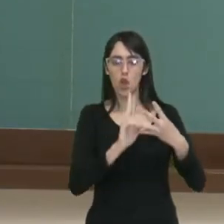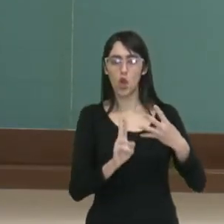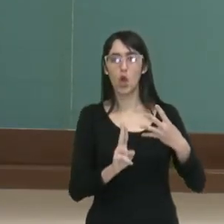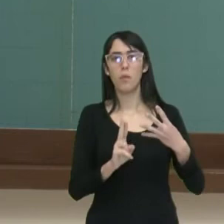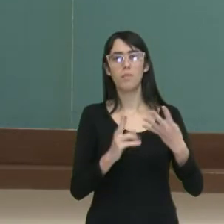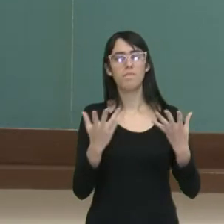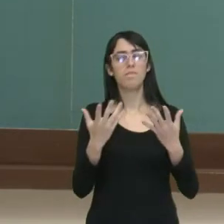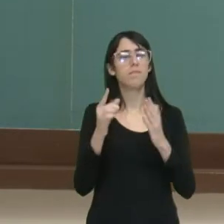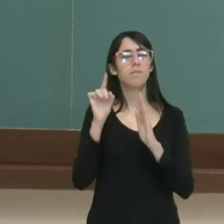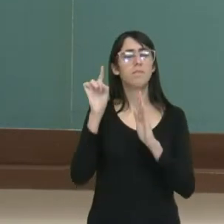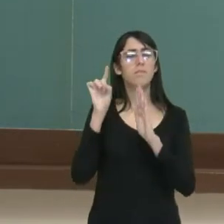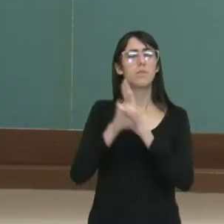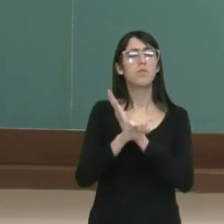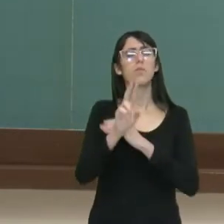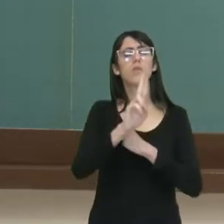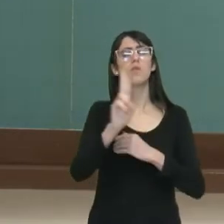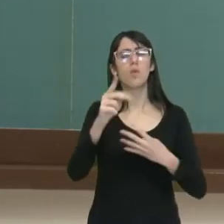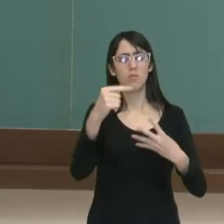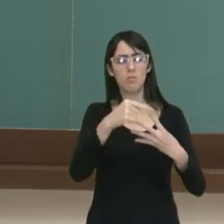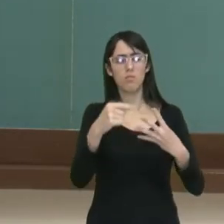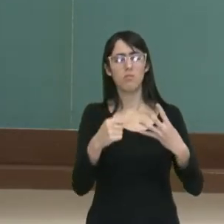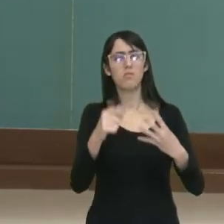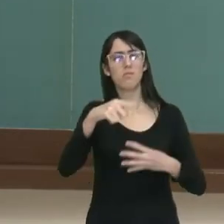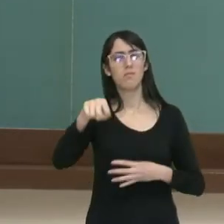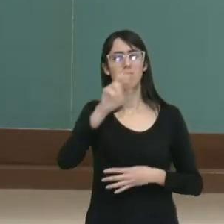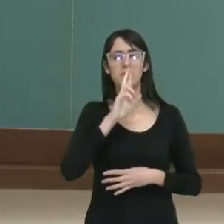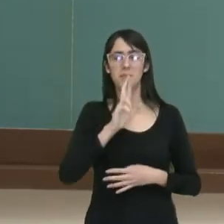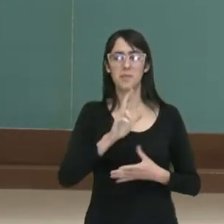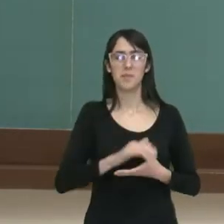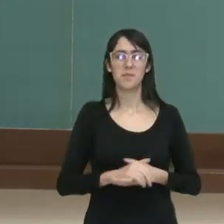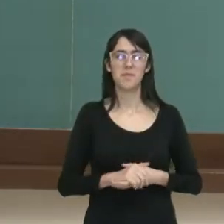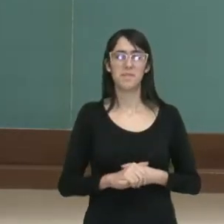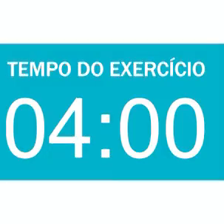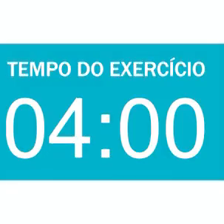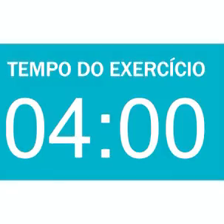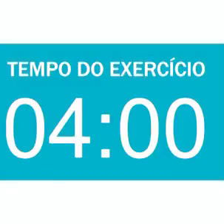à pergunta: quais são eles? Um tempinho para vocês.